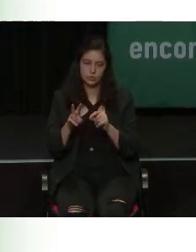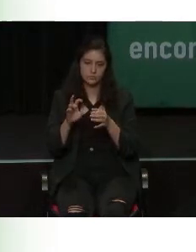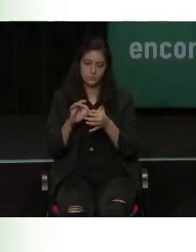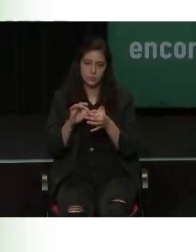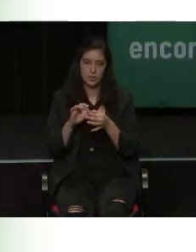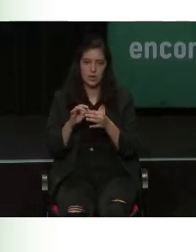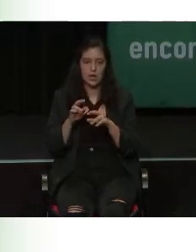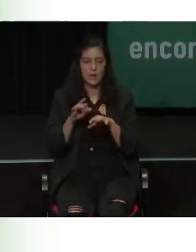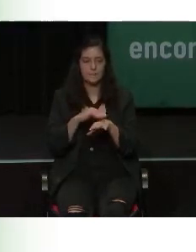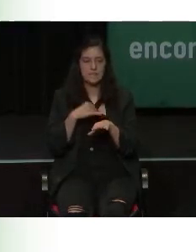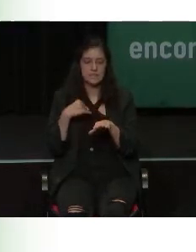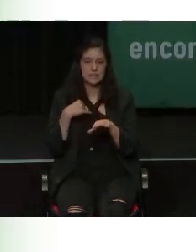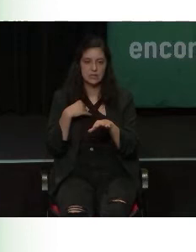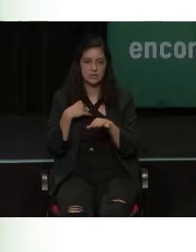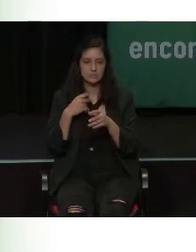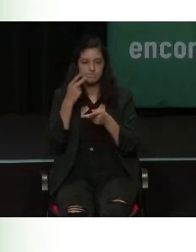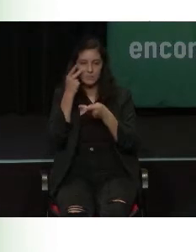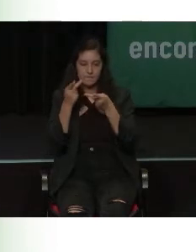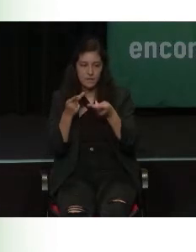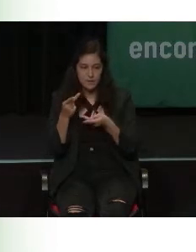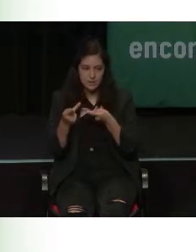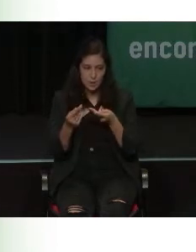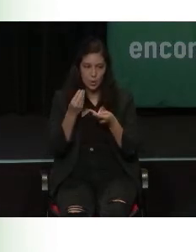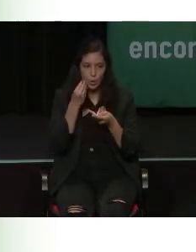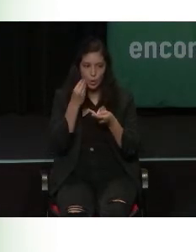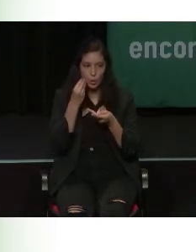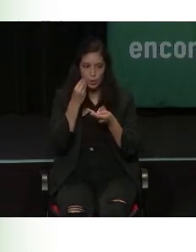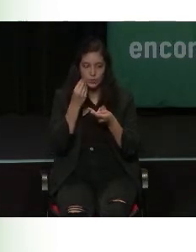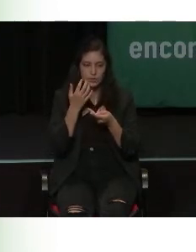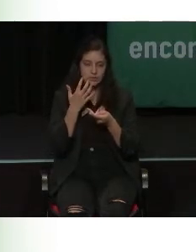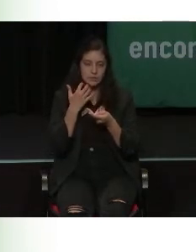de prognóstico, como é que nós podemos prevenir